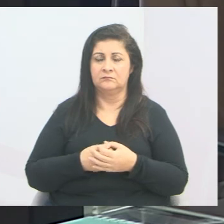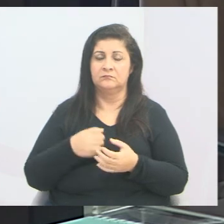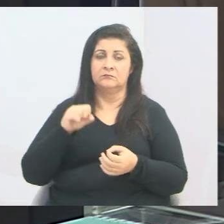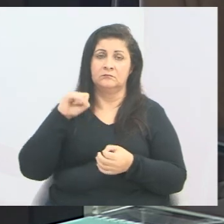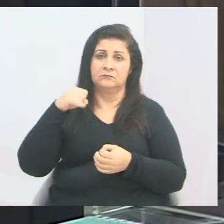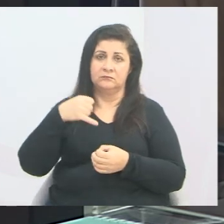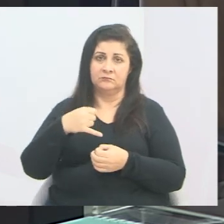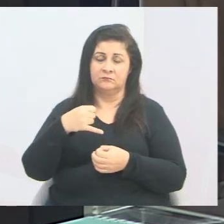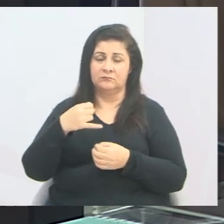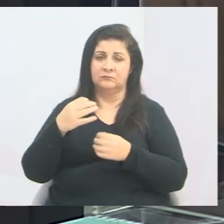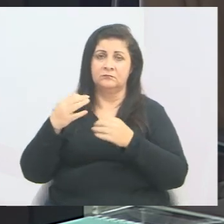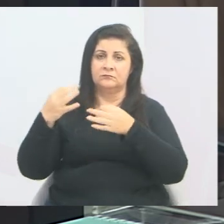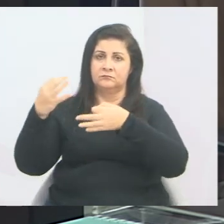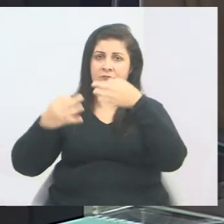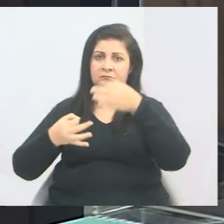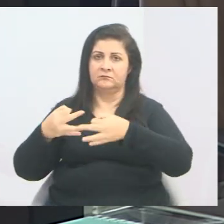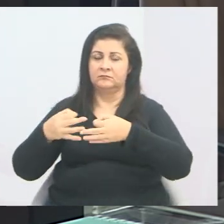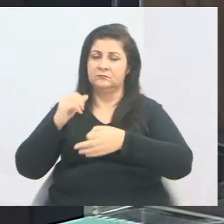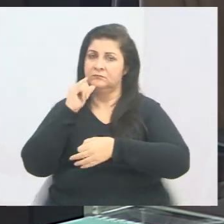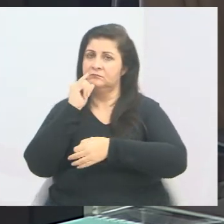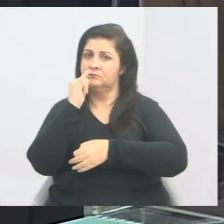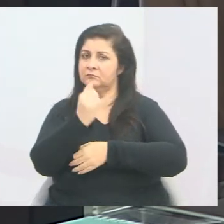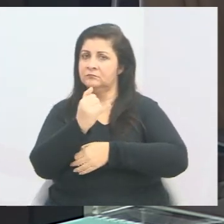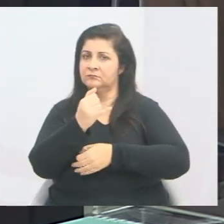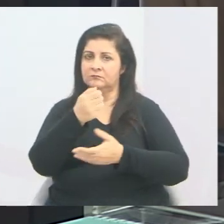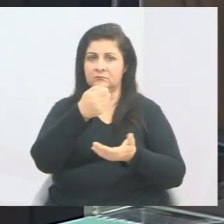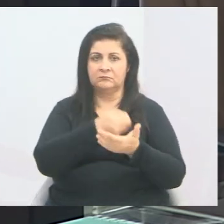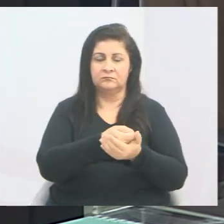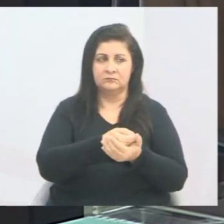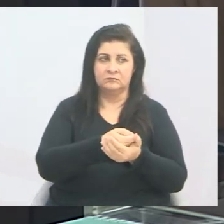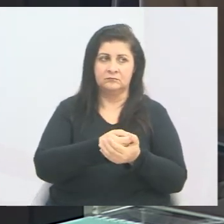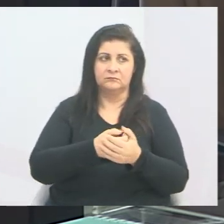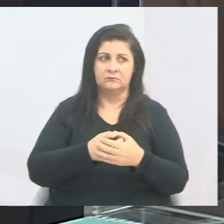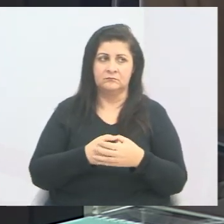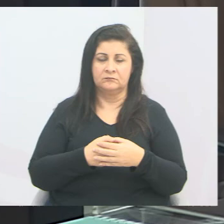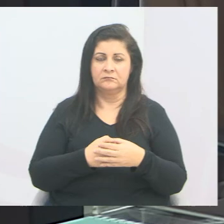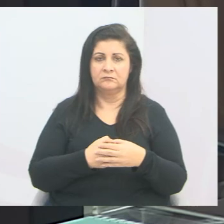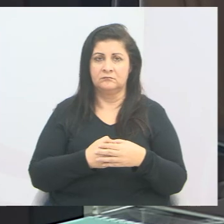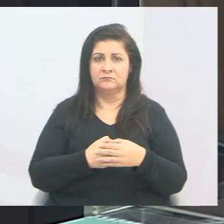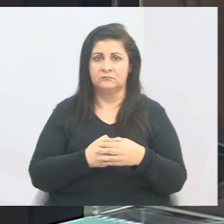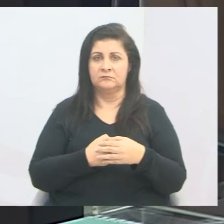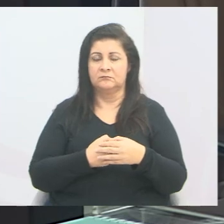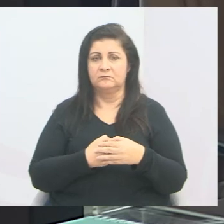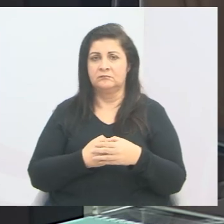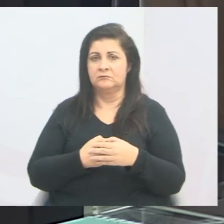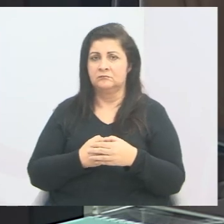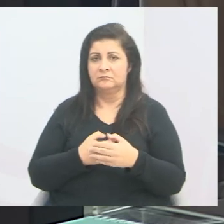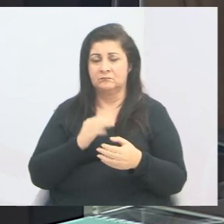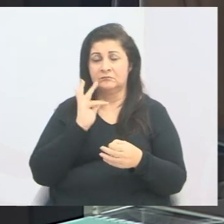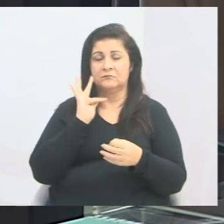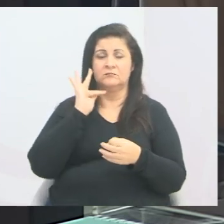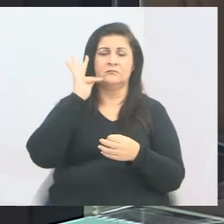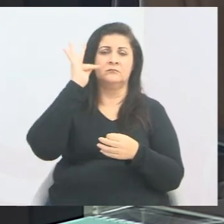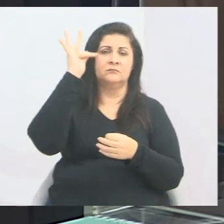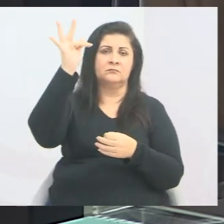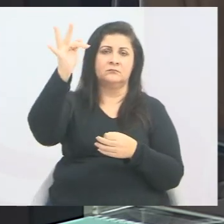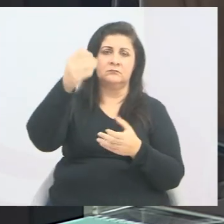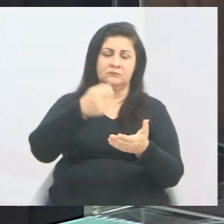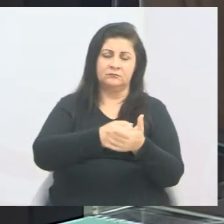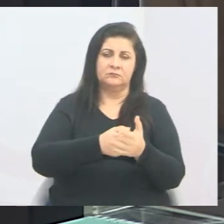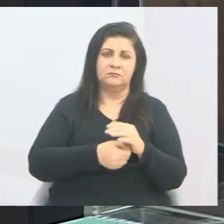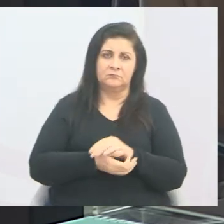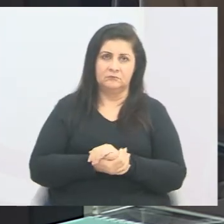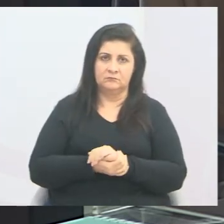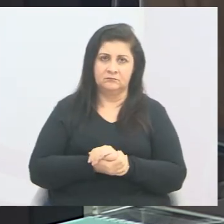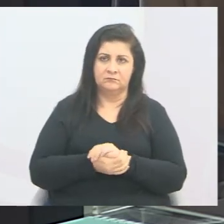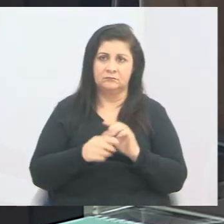lá, pague e tal, vai se tornar um precatório. E aí vamos ter um prazo lá na frente.